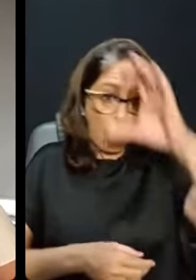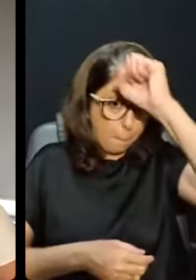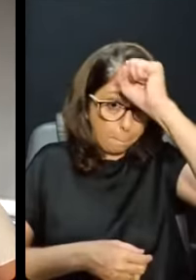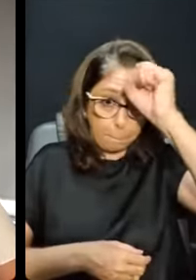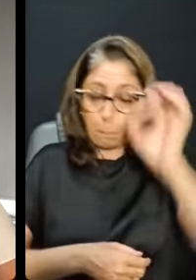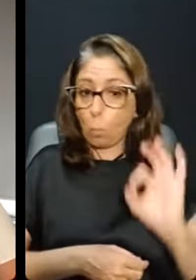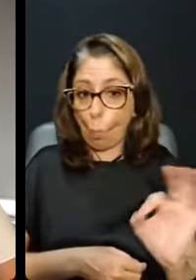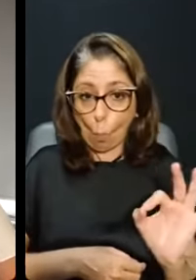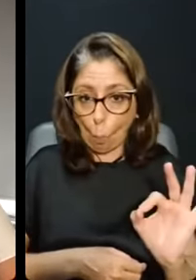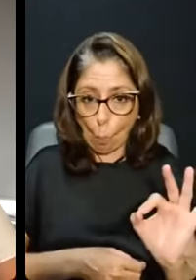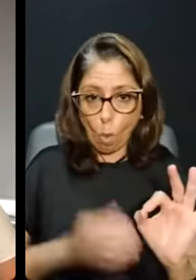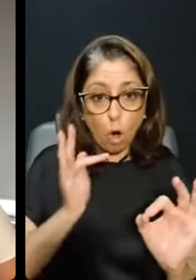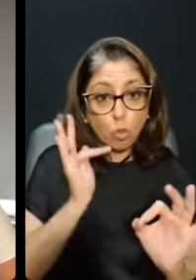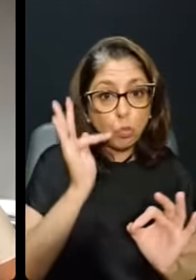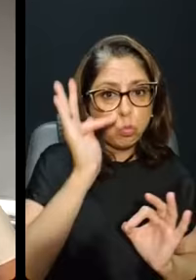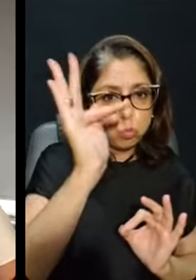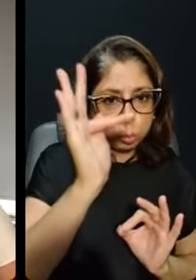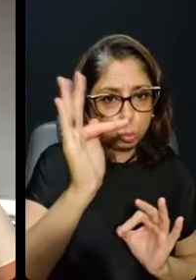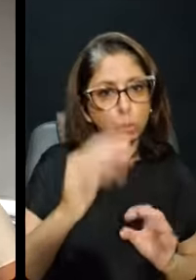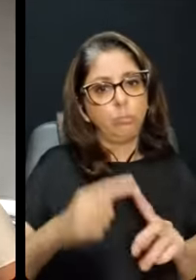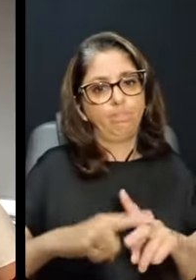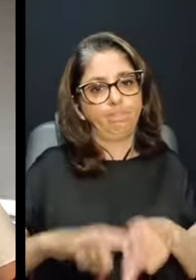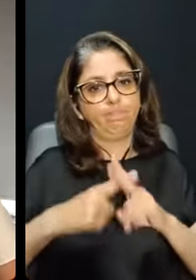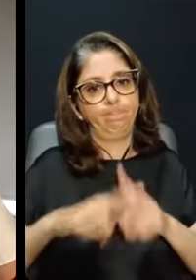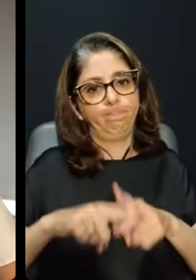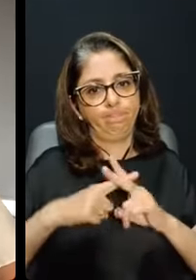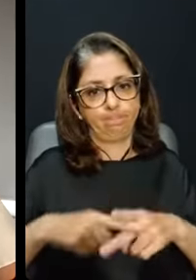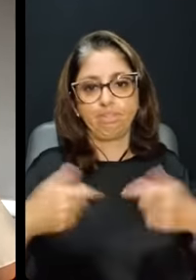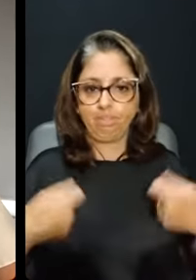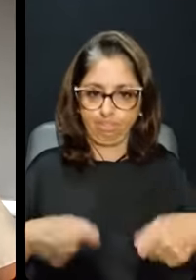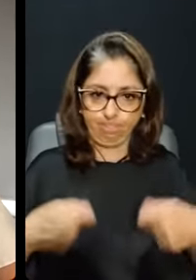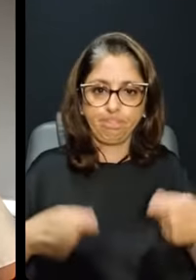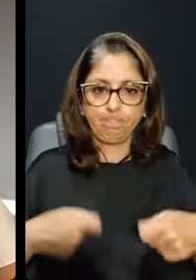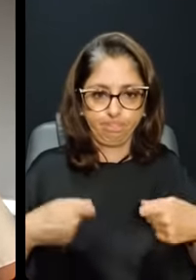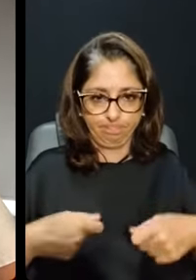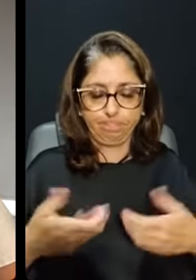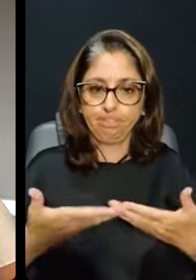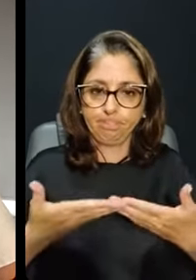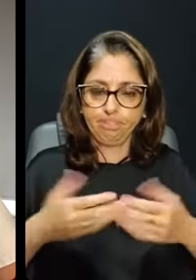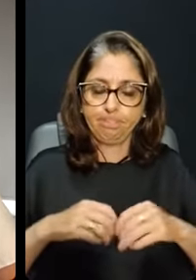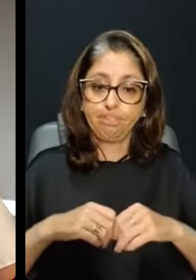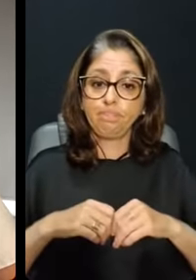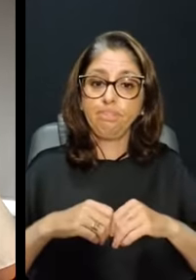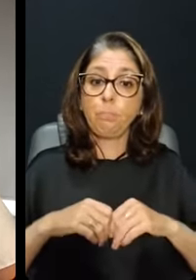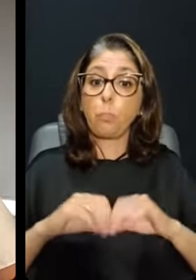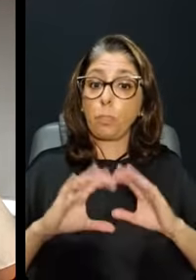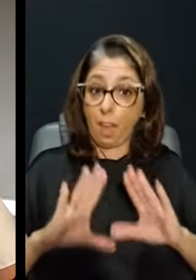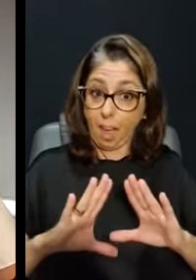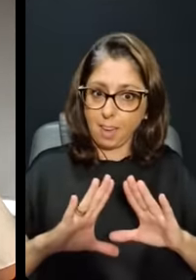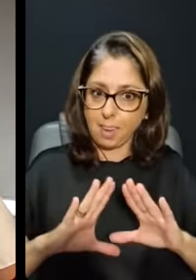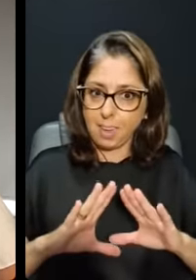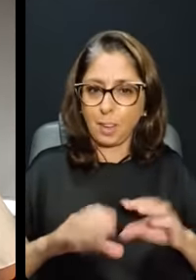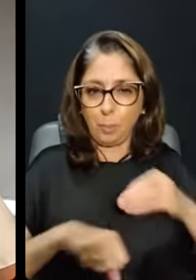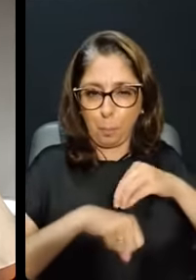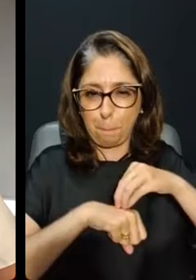de forma errada. Então, depois que esse movimento começou a acontecer, foi muito interessante